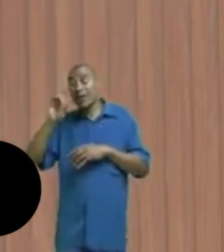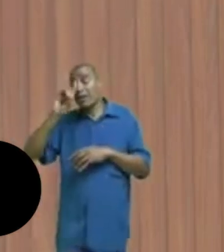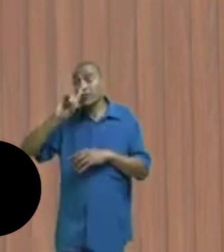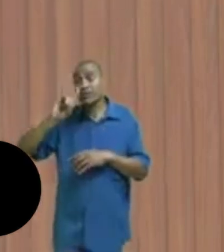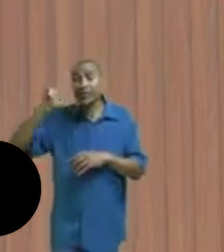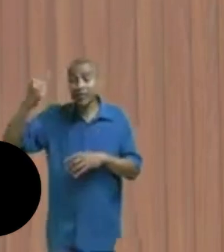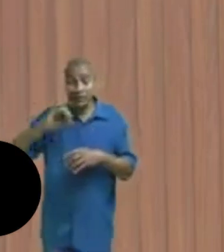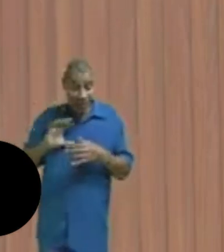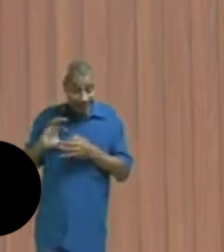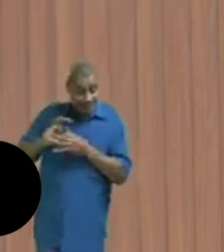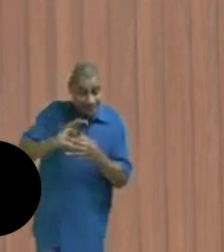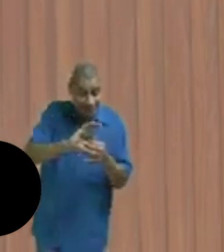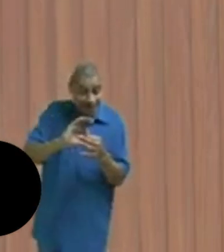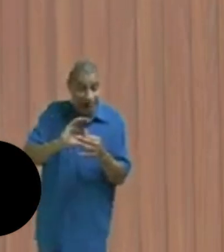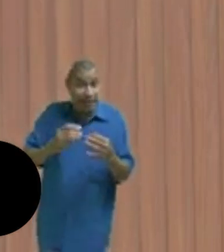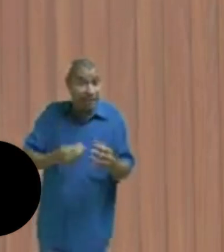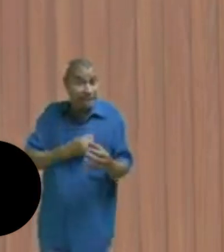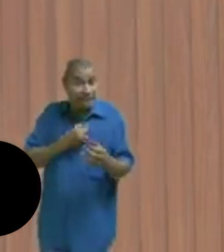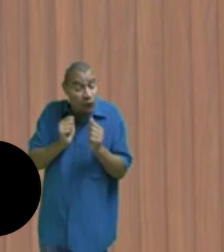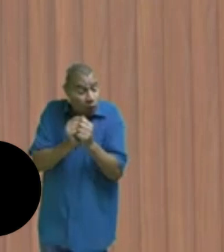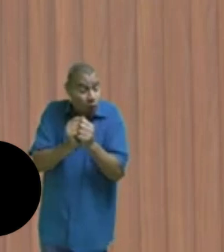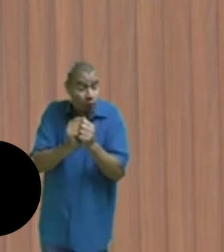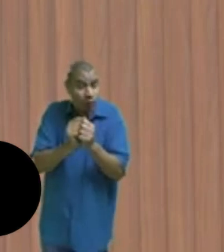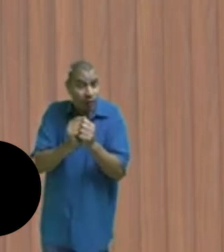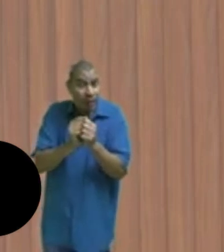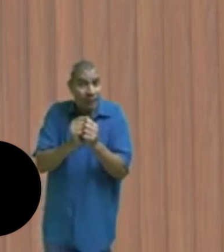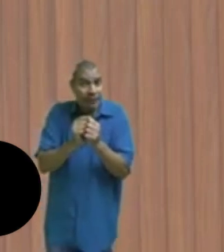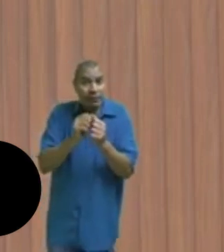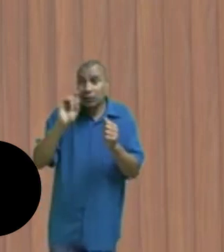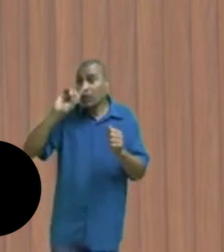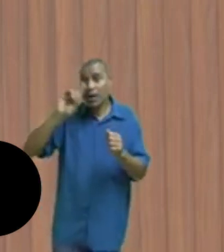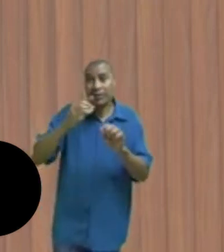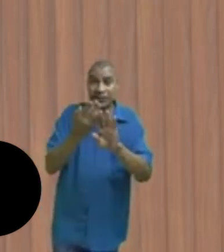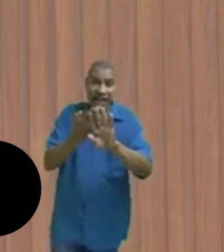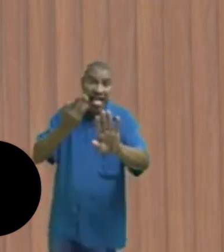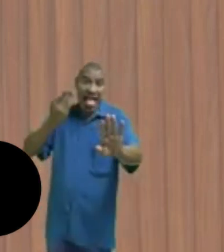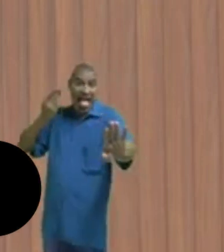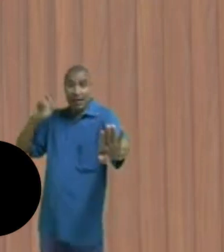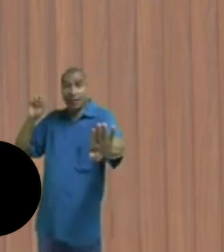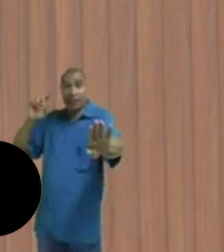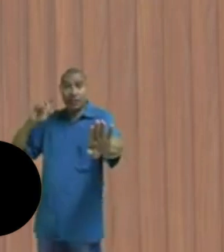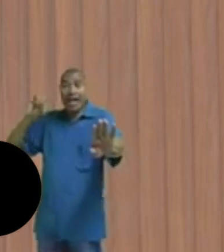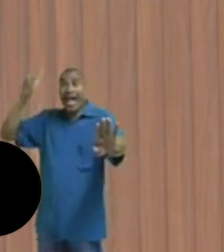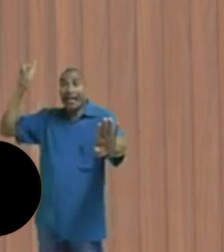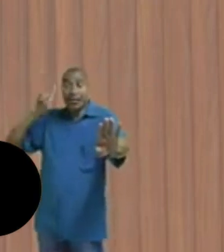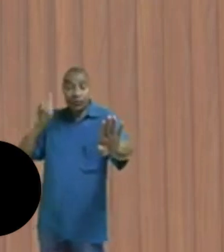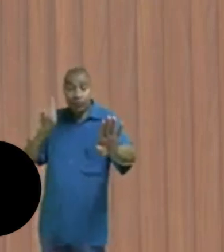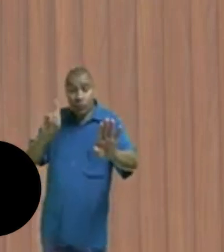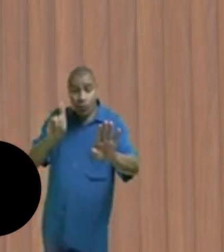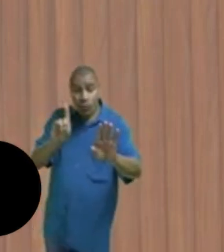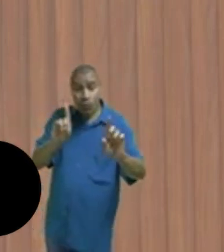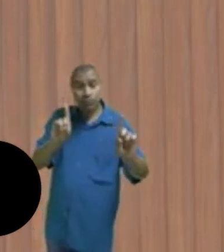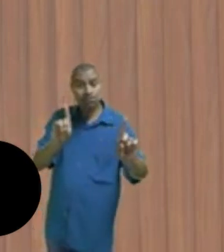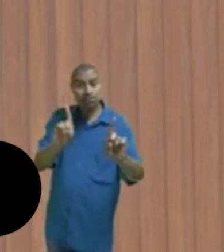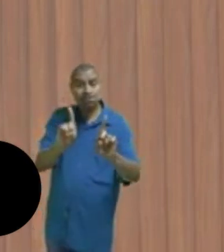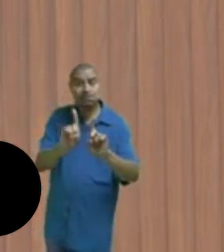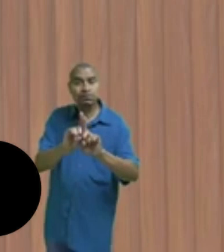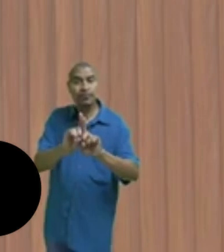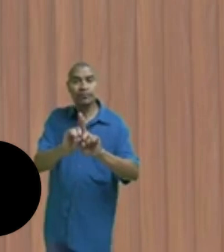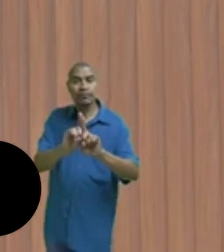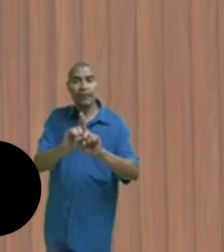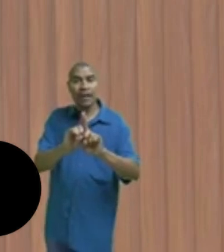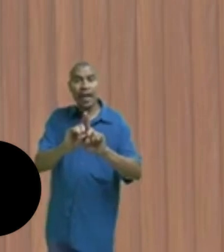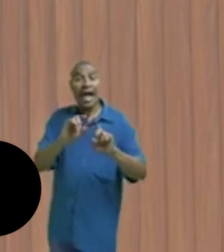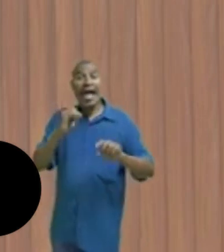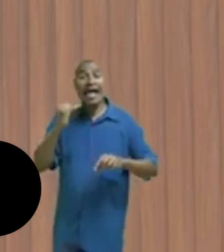relacional. Isso está lá em Gênesis. Um Deus que se relaciona, que se envolve, que se importa, que inclusive